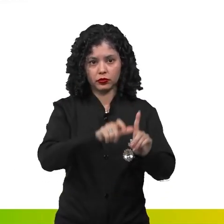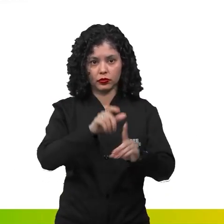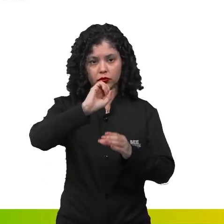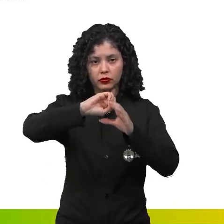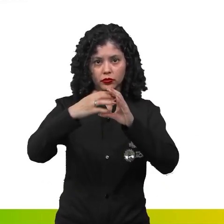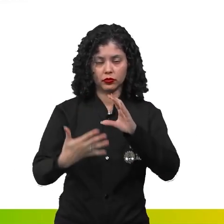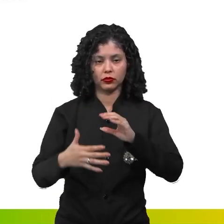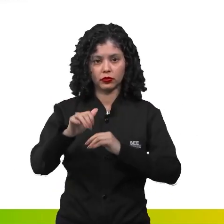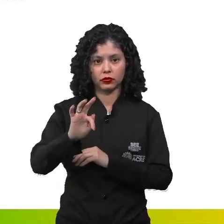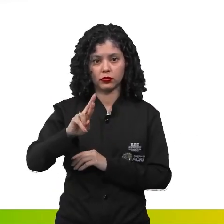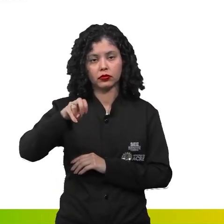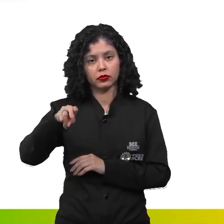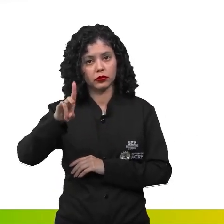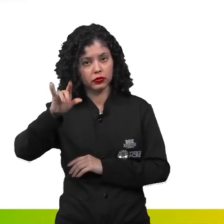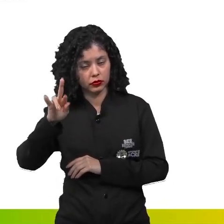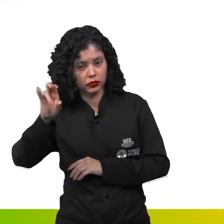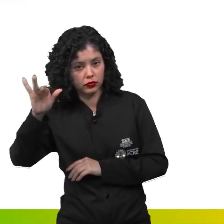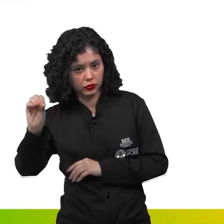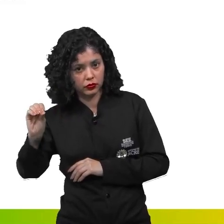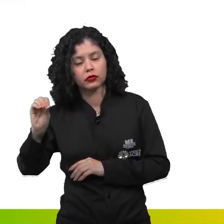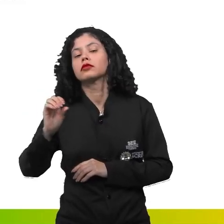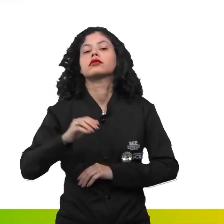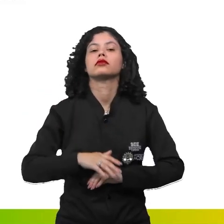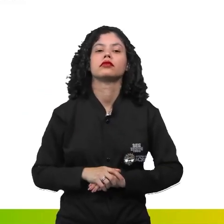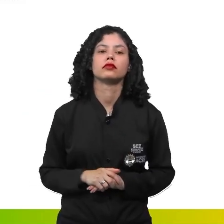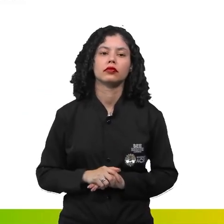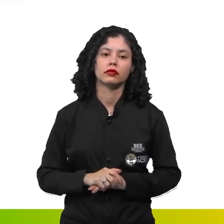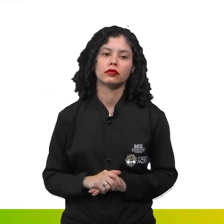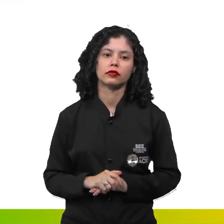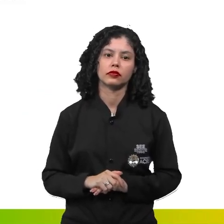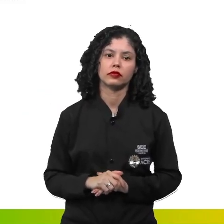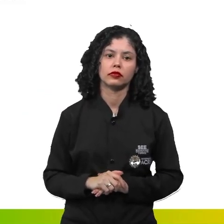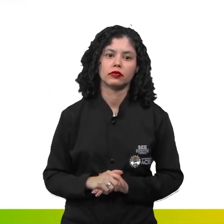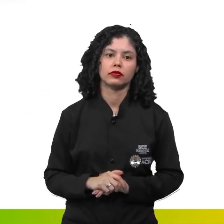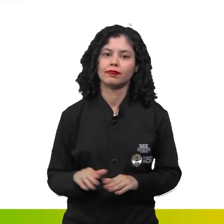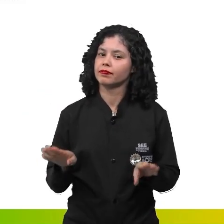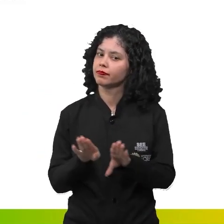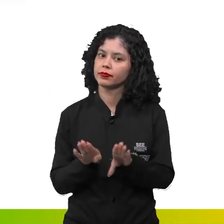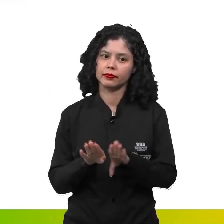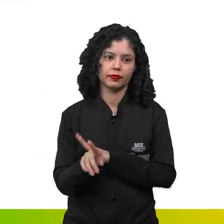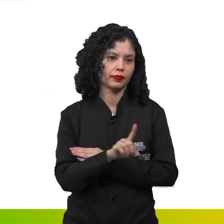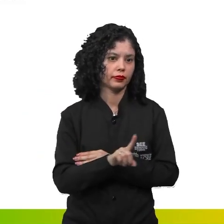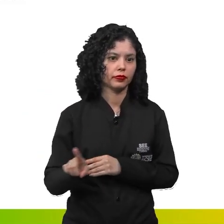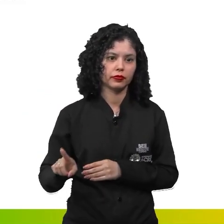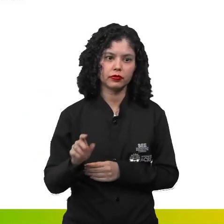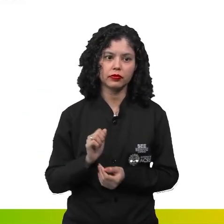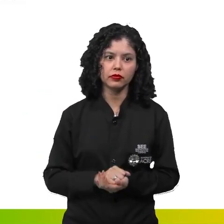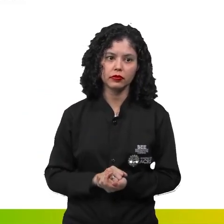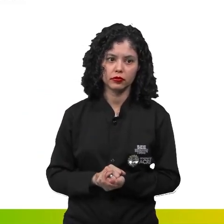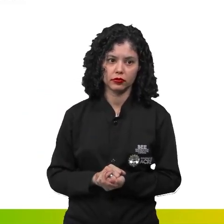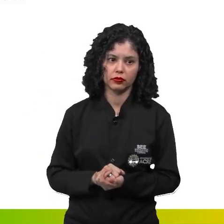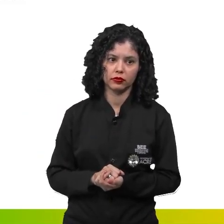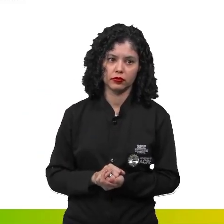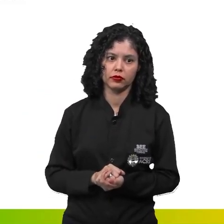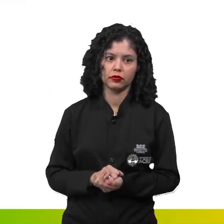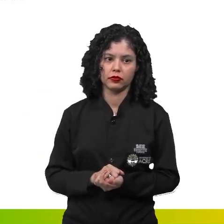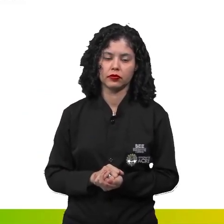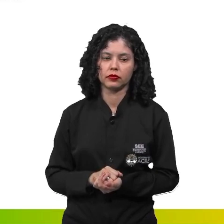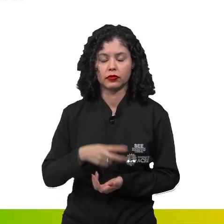para representar caracteres alfanuméricos. Também não, nós vimos